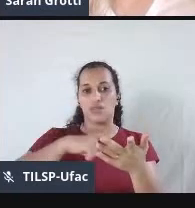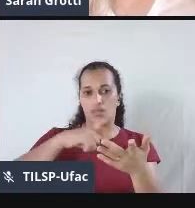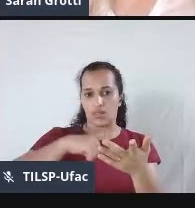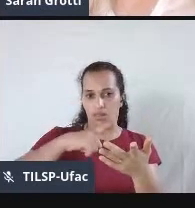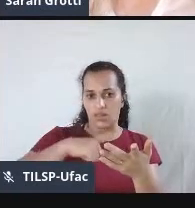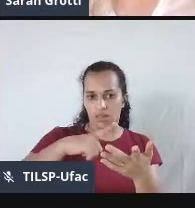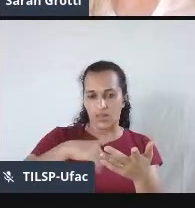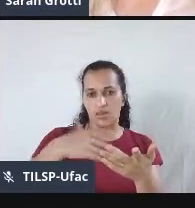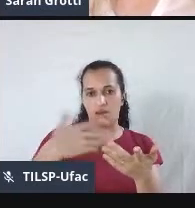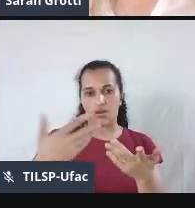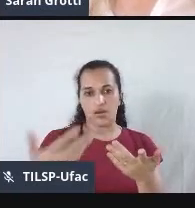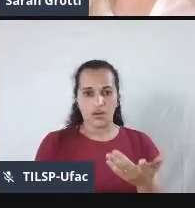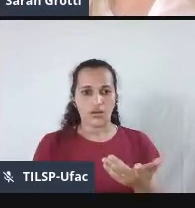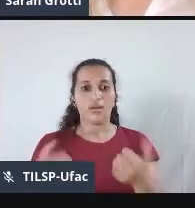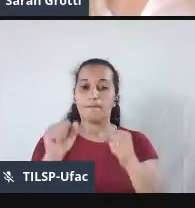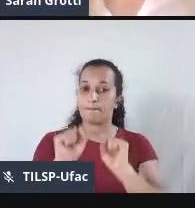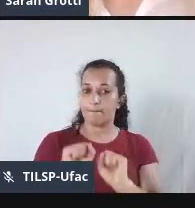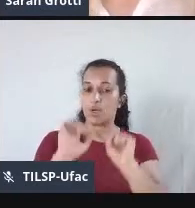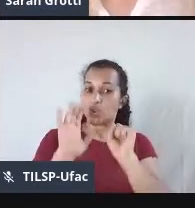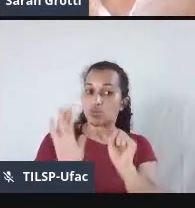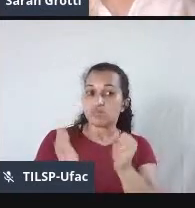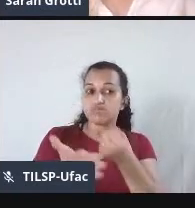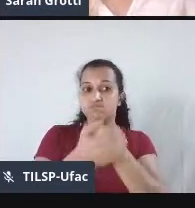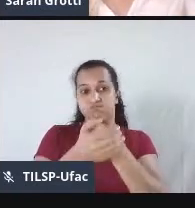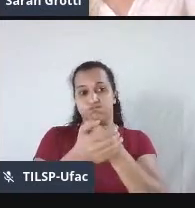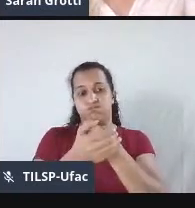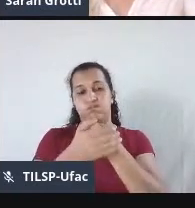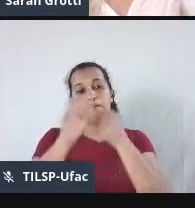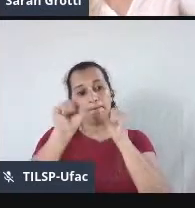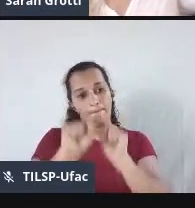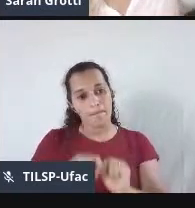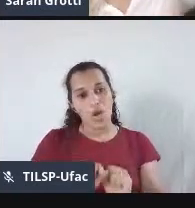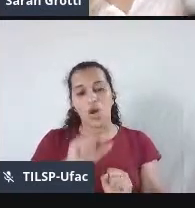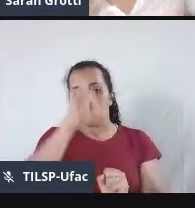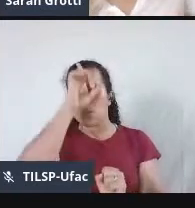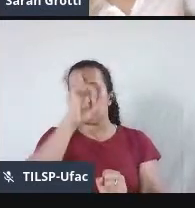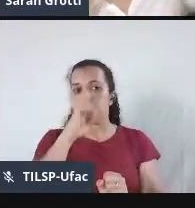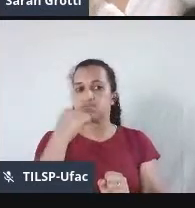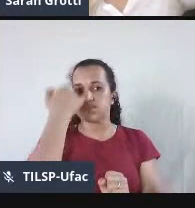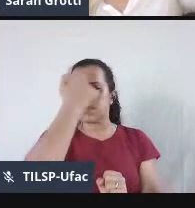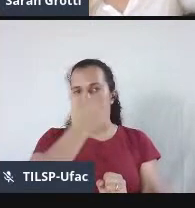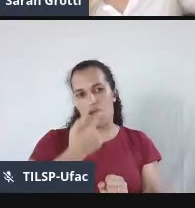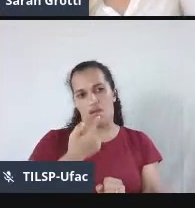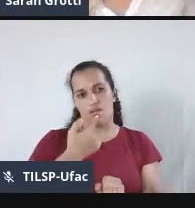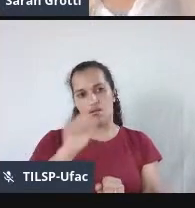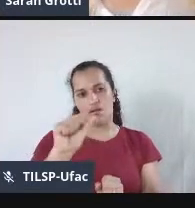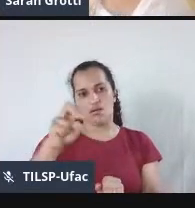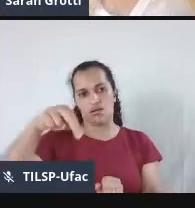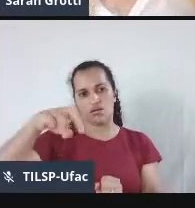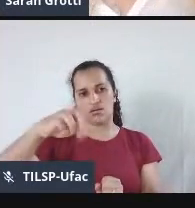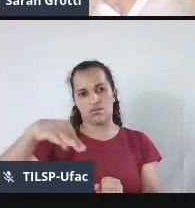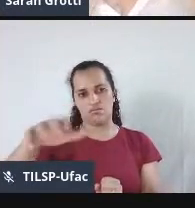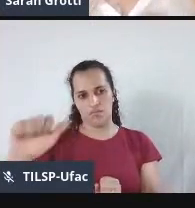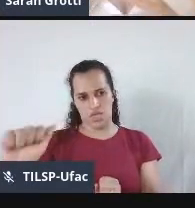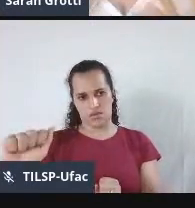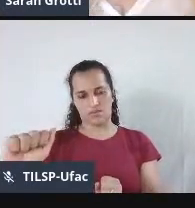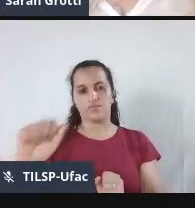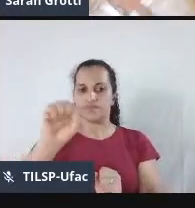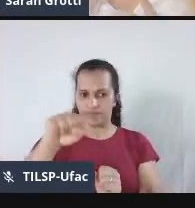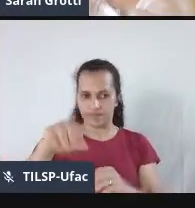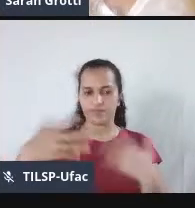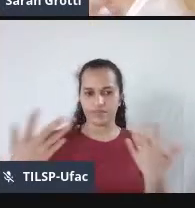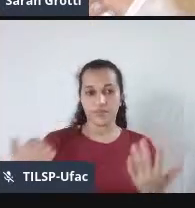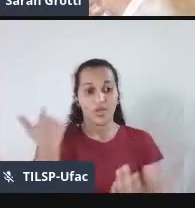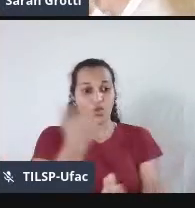a falta desses nutrientes leva à anemia megaloblástica. A gente da nutrição escuta muito isso, né?